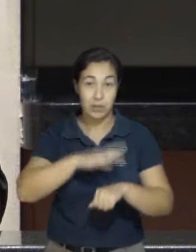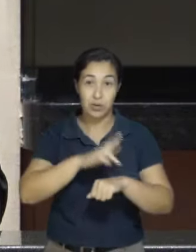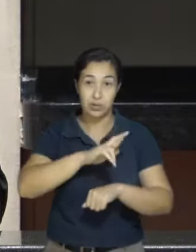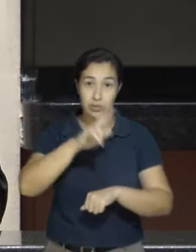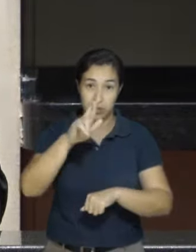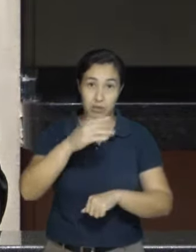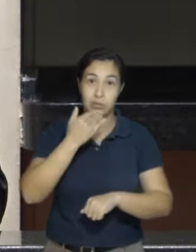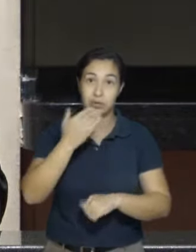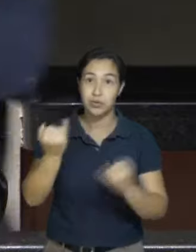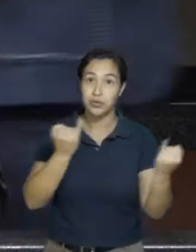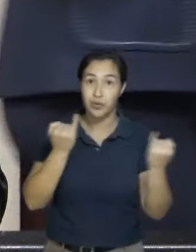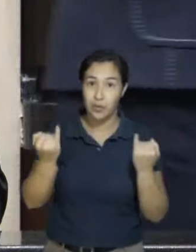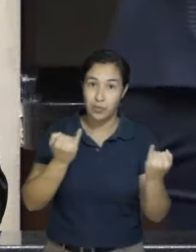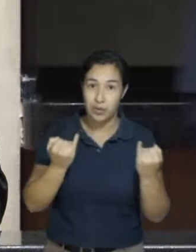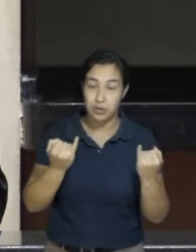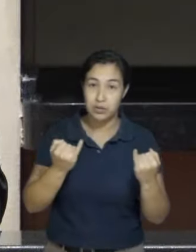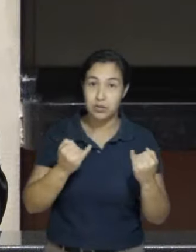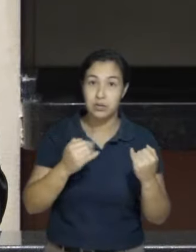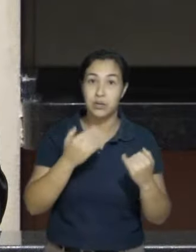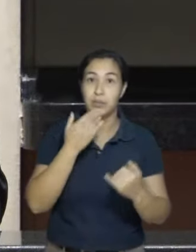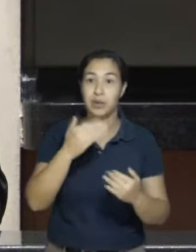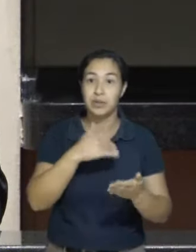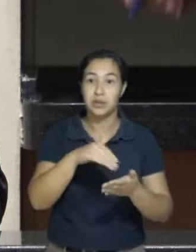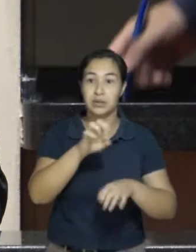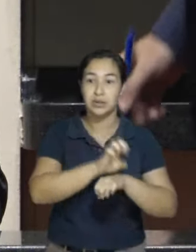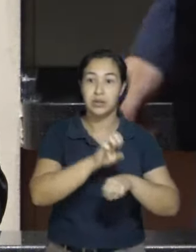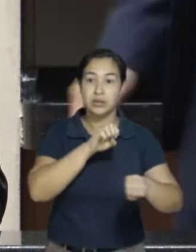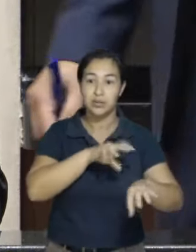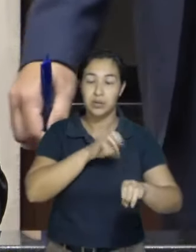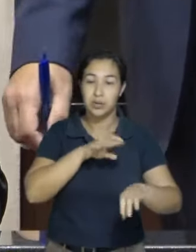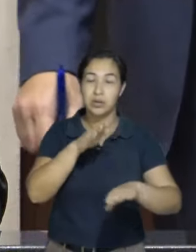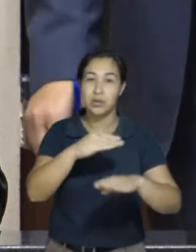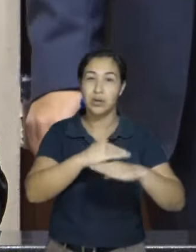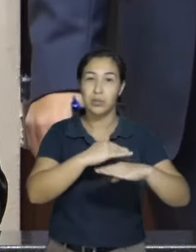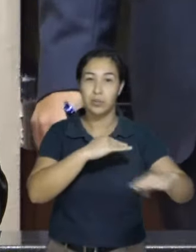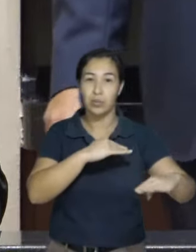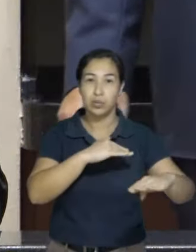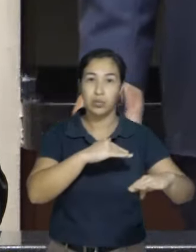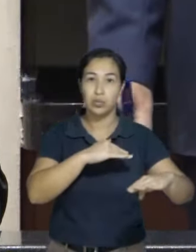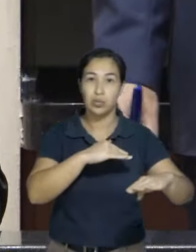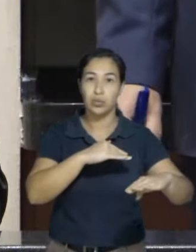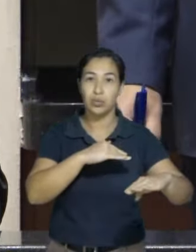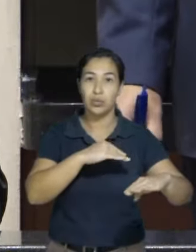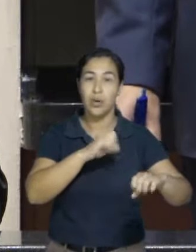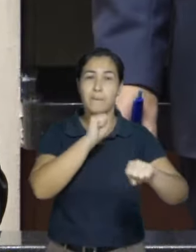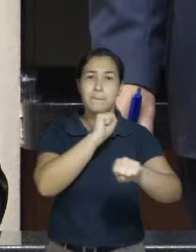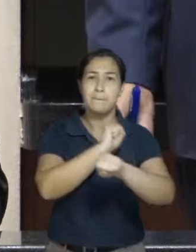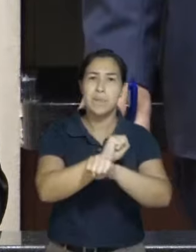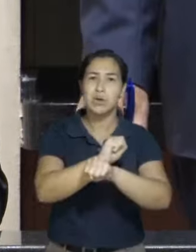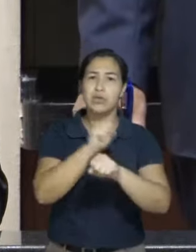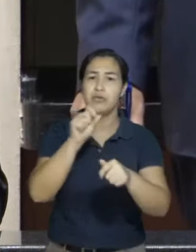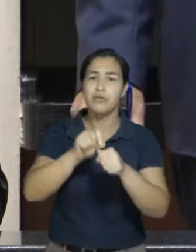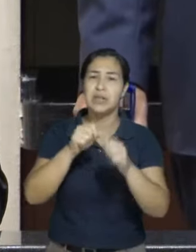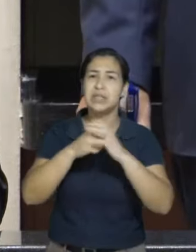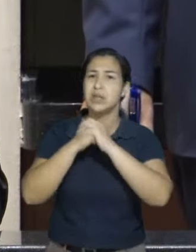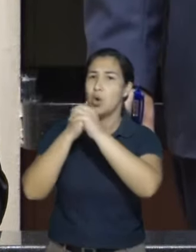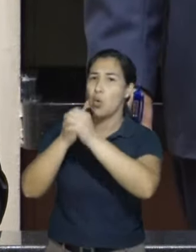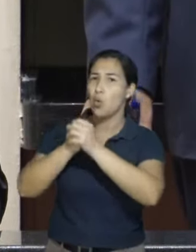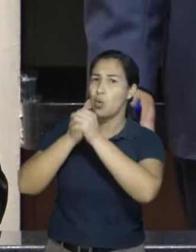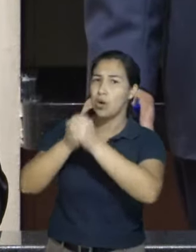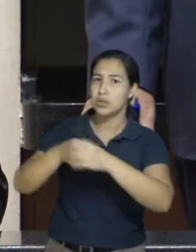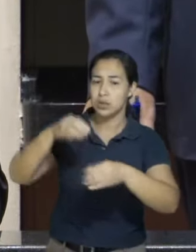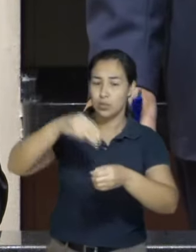solicitando ao secretário do Estado de Educação e informações acerca da paralisação da execução de oração em escola no município de São Pedro